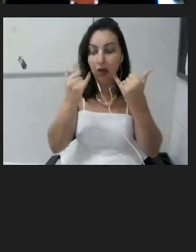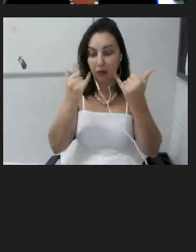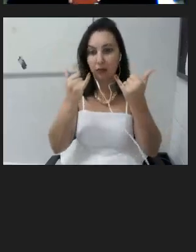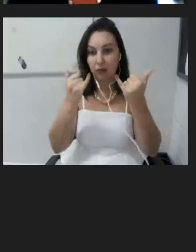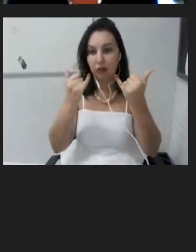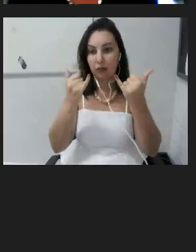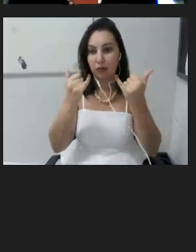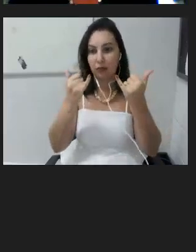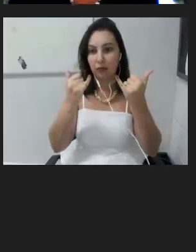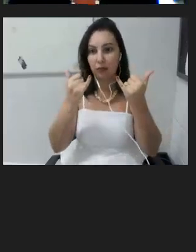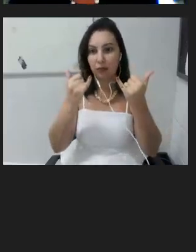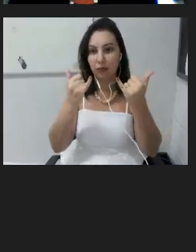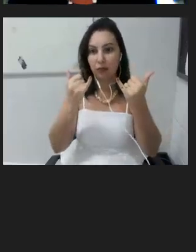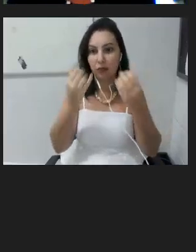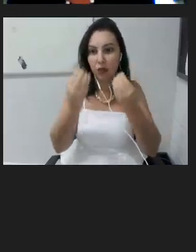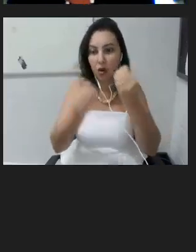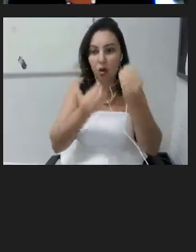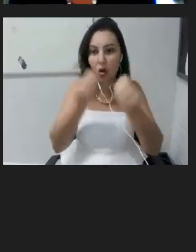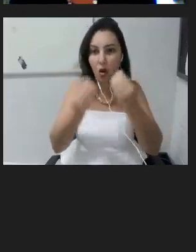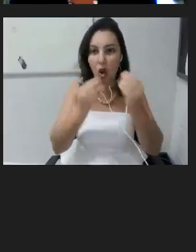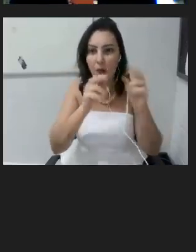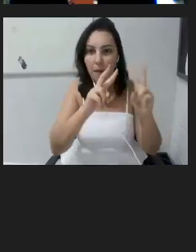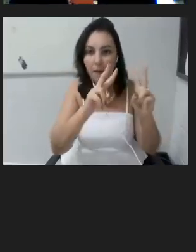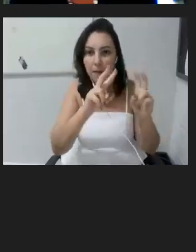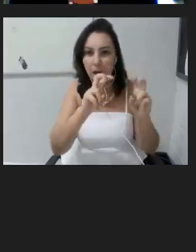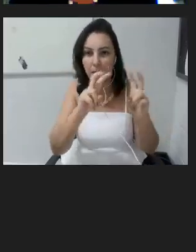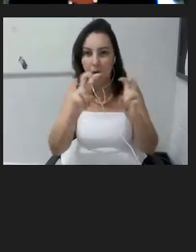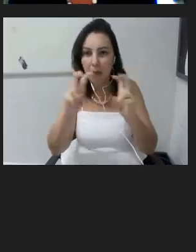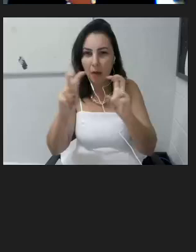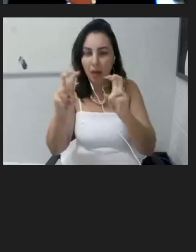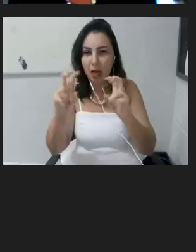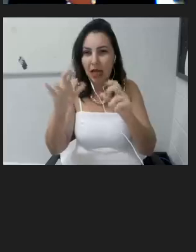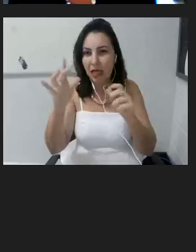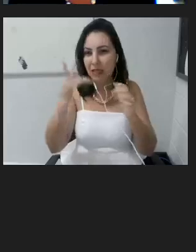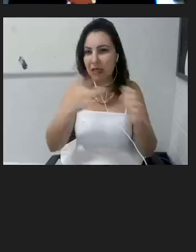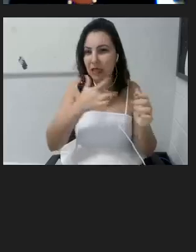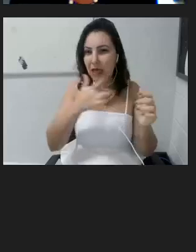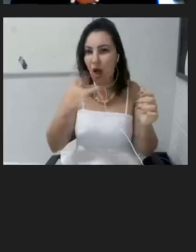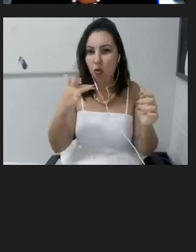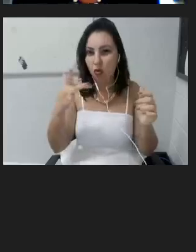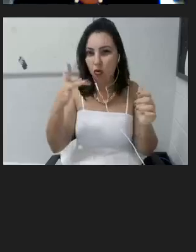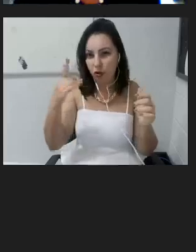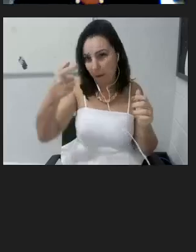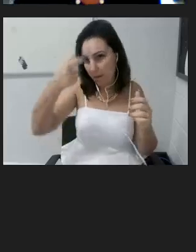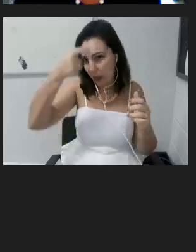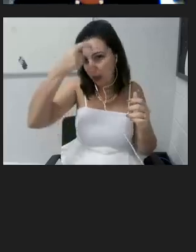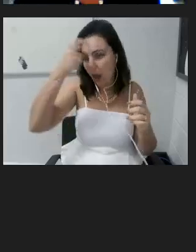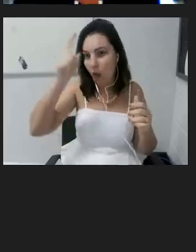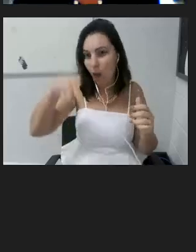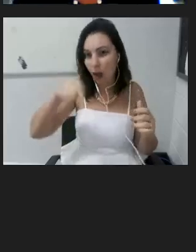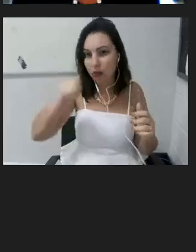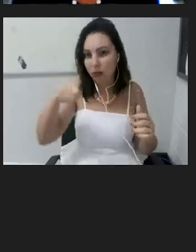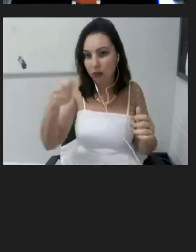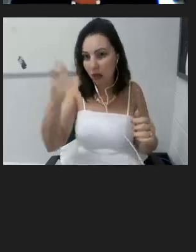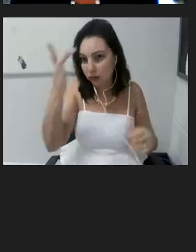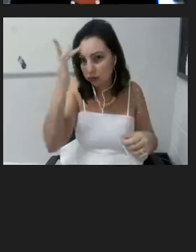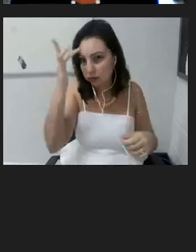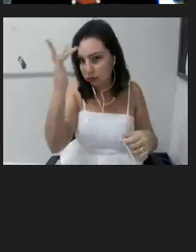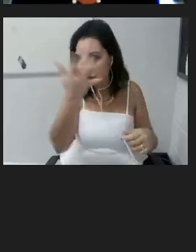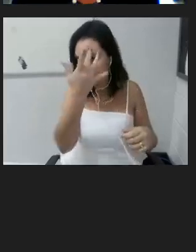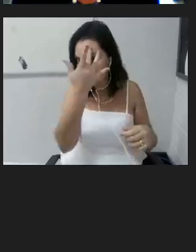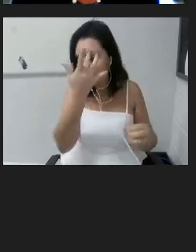que produzem sobre essa temática. Por isso que, assim, o nosso cuidado é